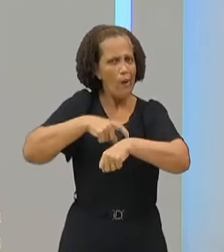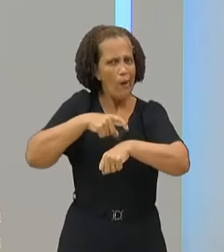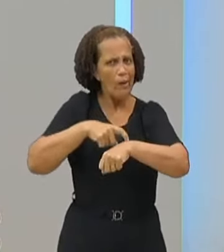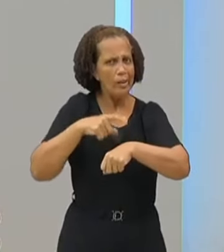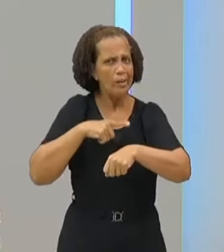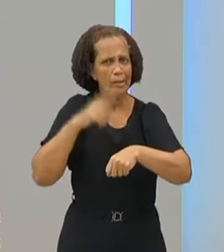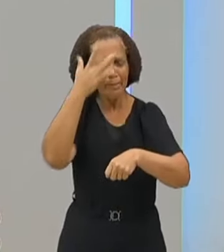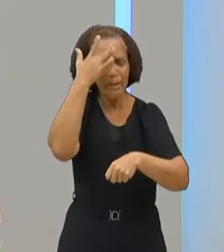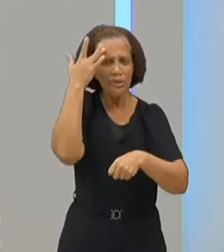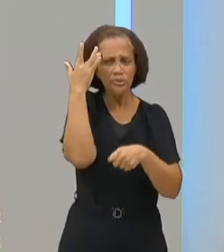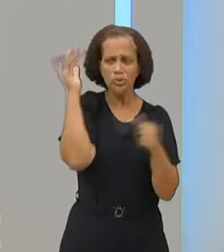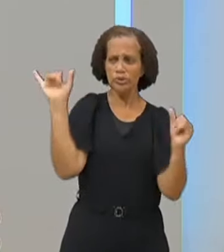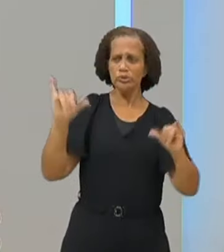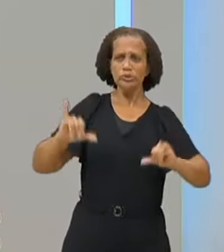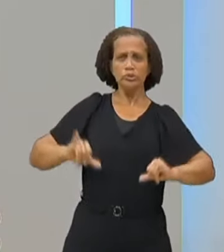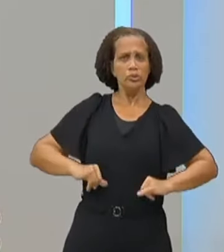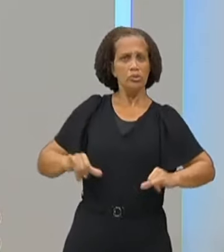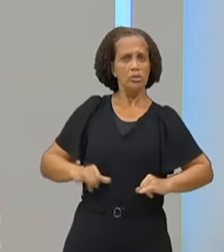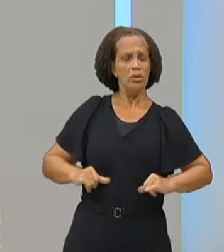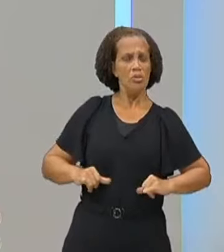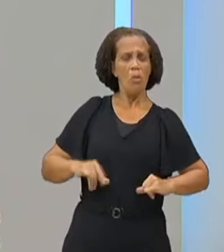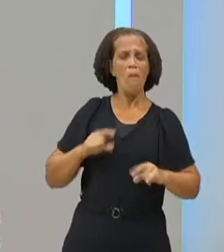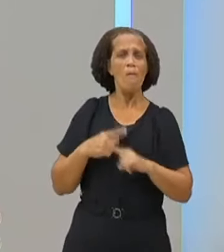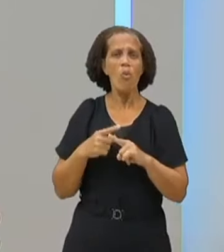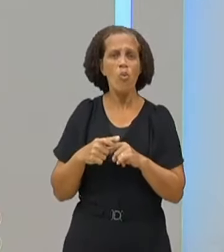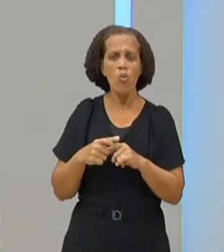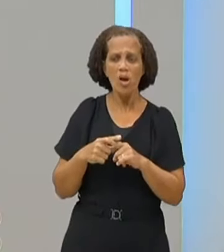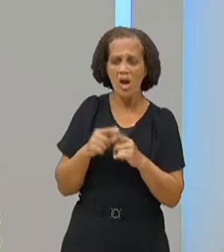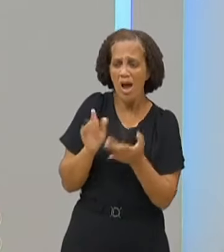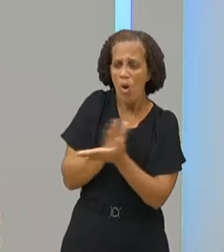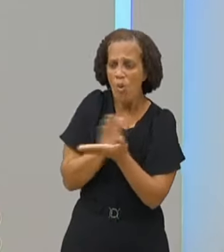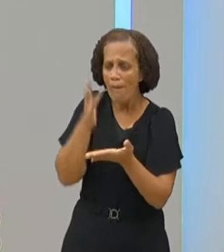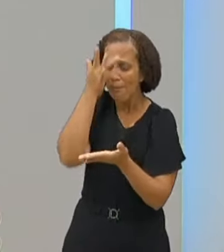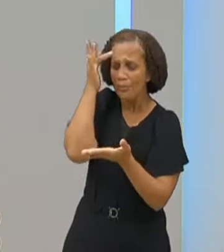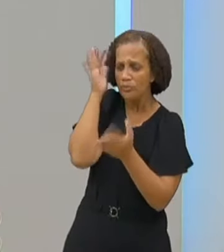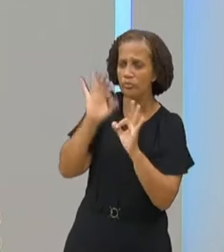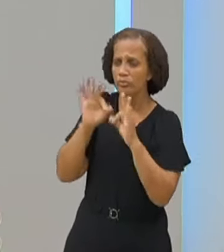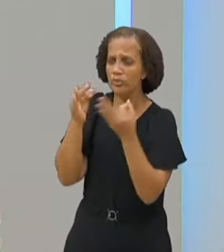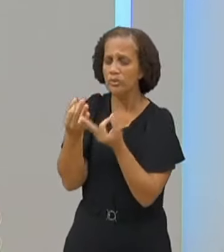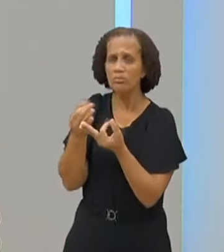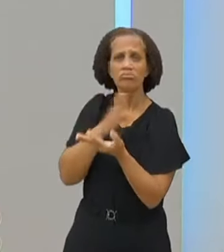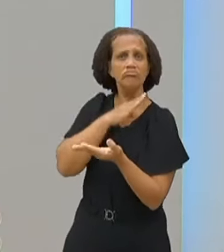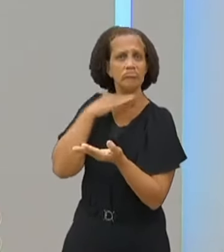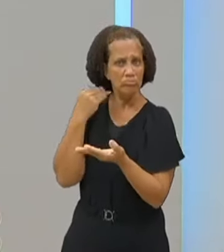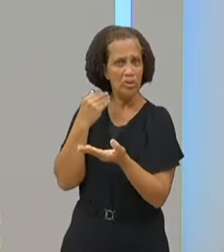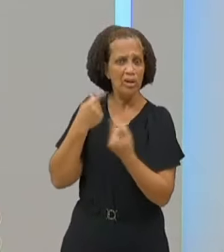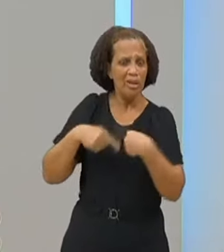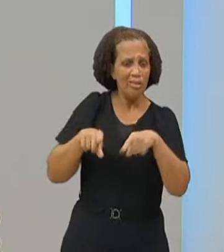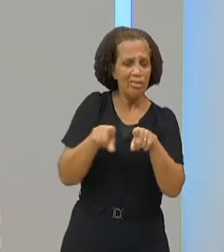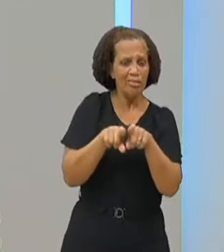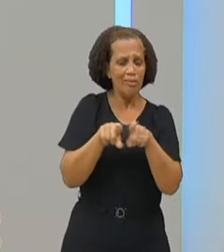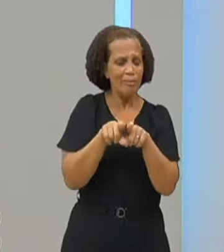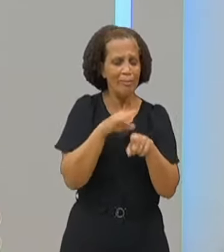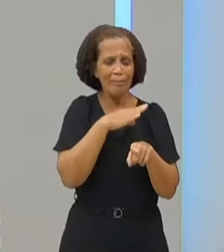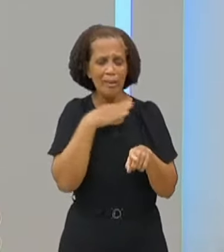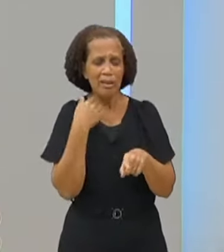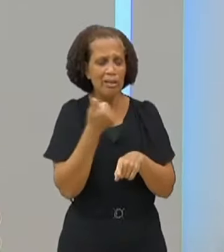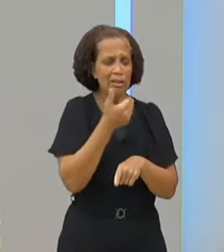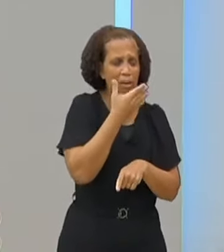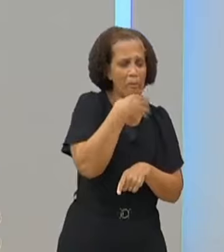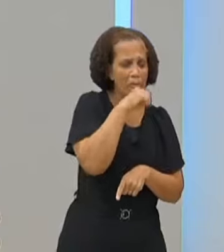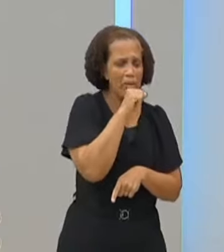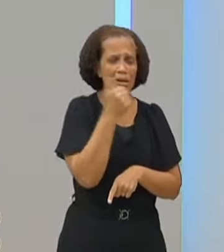estão sofrendo pela perda de um ente querido, pela dor da perda de um pai, da perda de